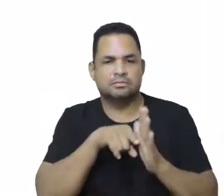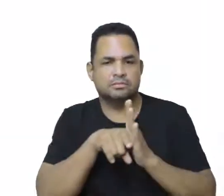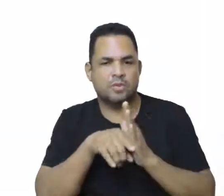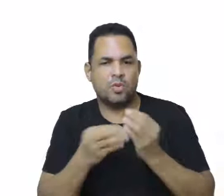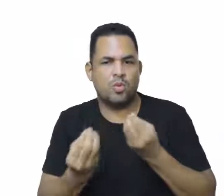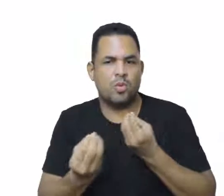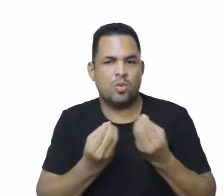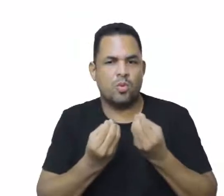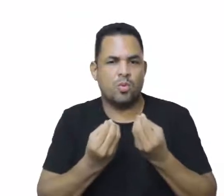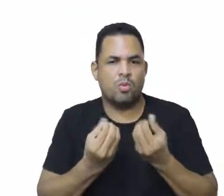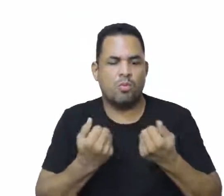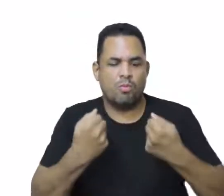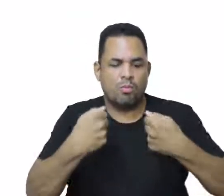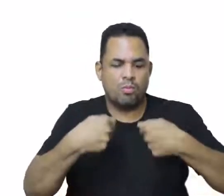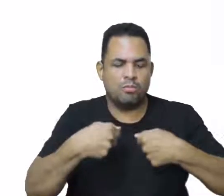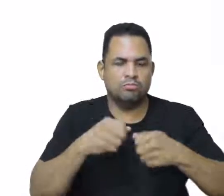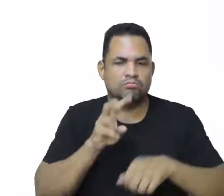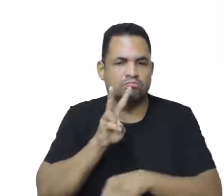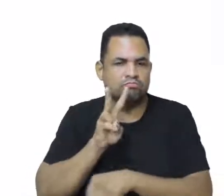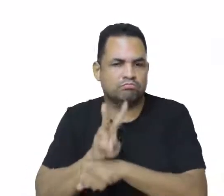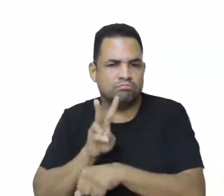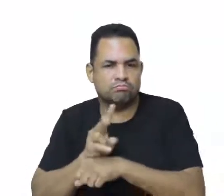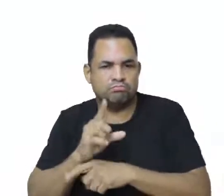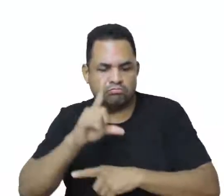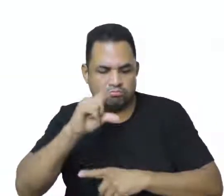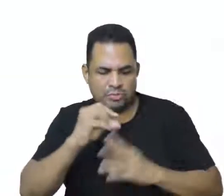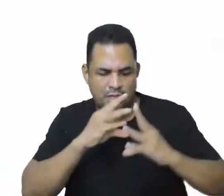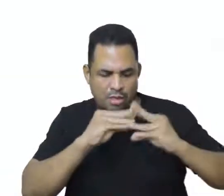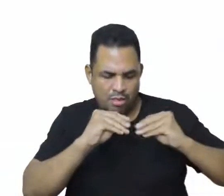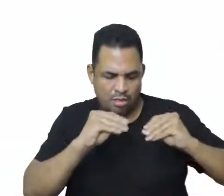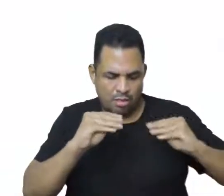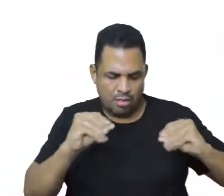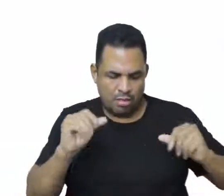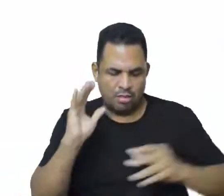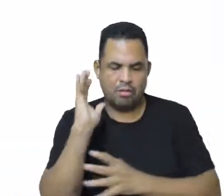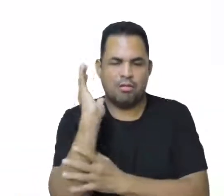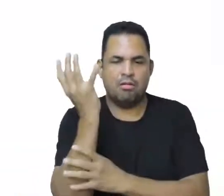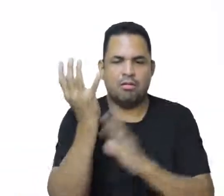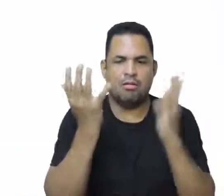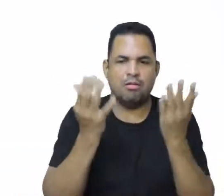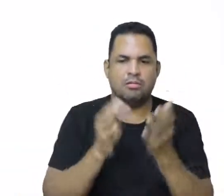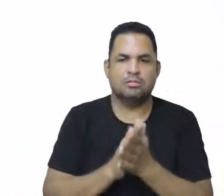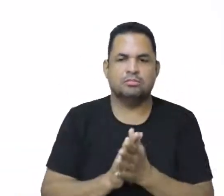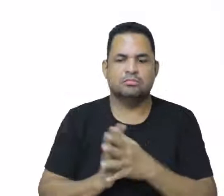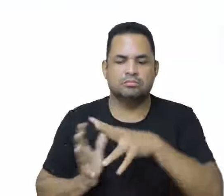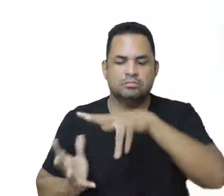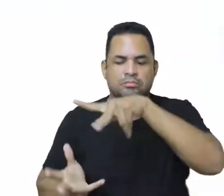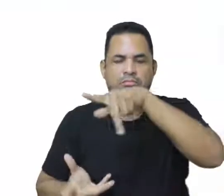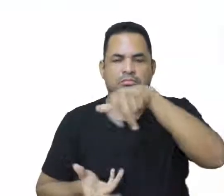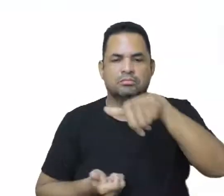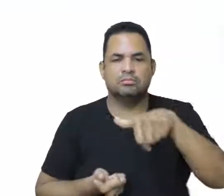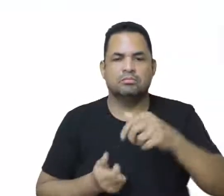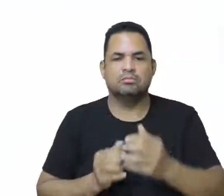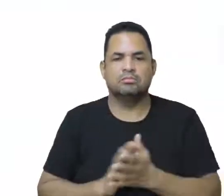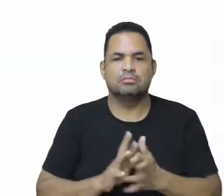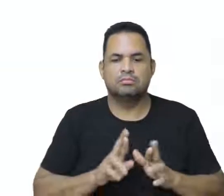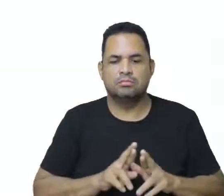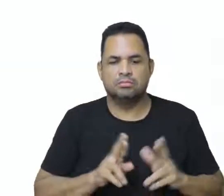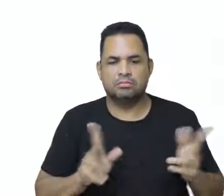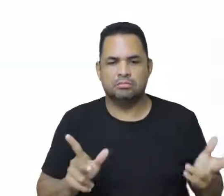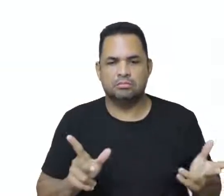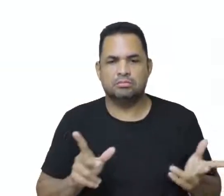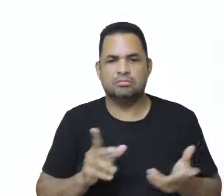que nós podemos preservar e diminuir essa degradação ambiental do planeta em